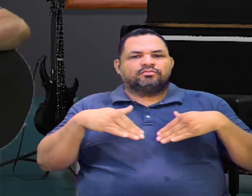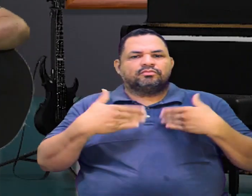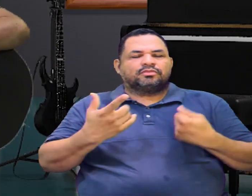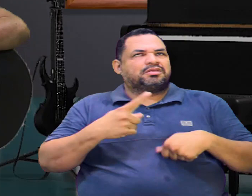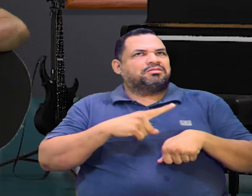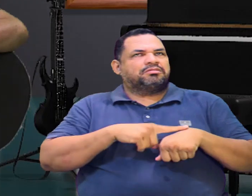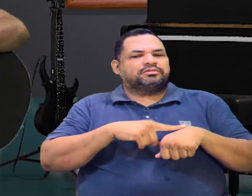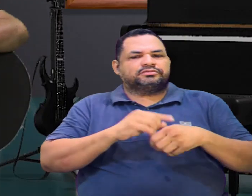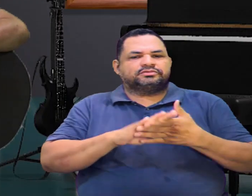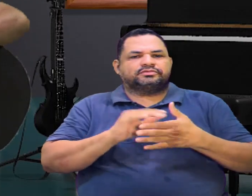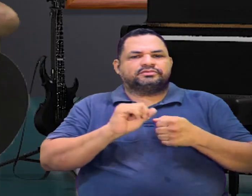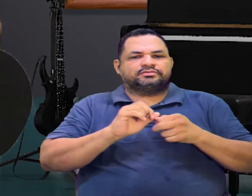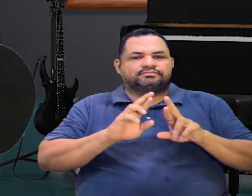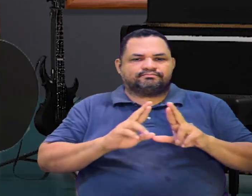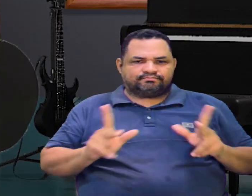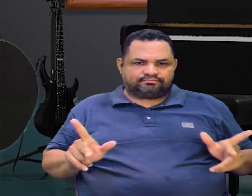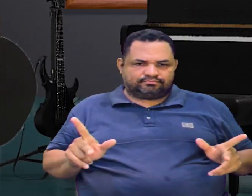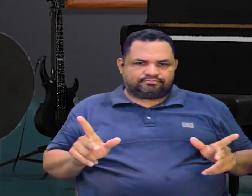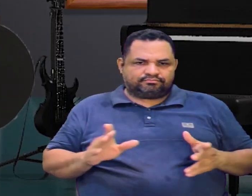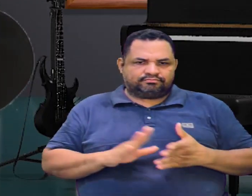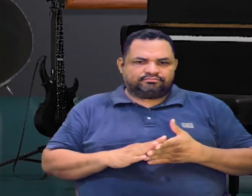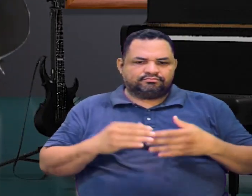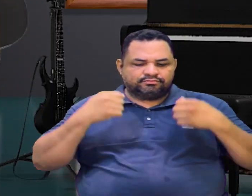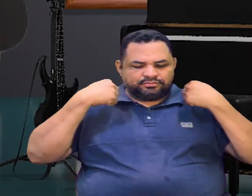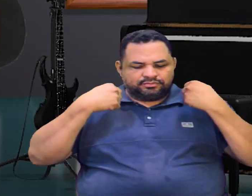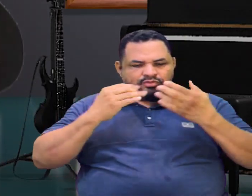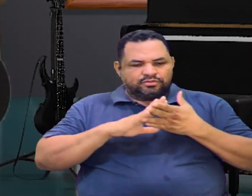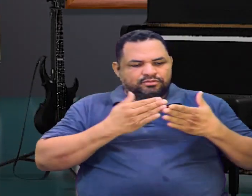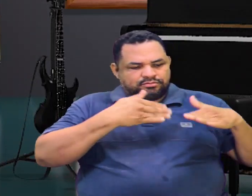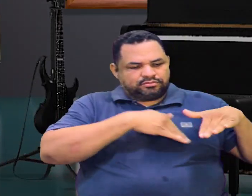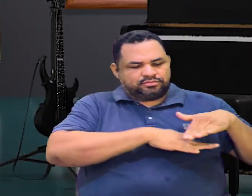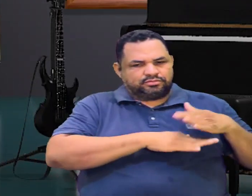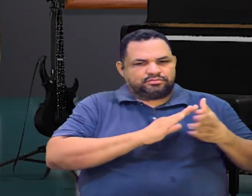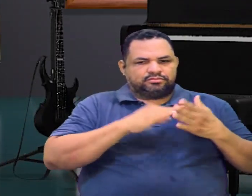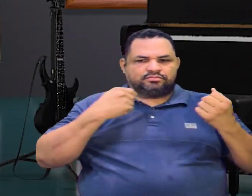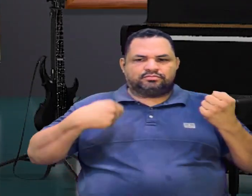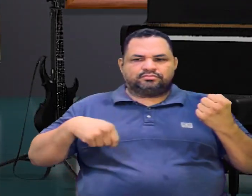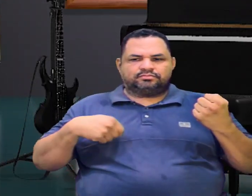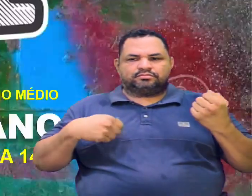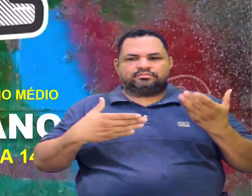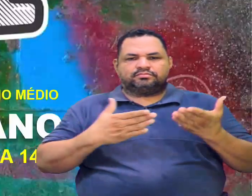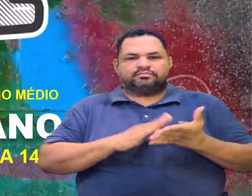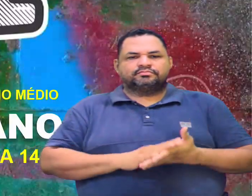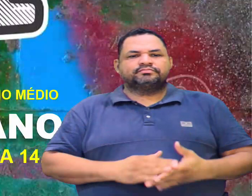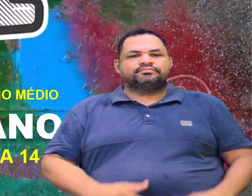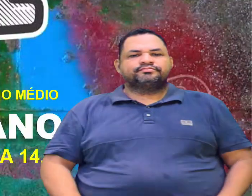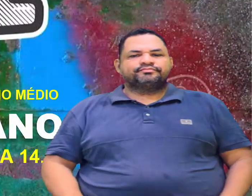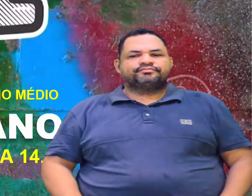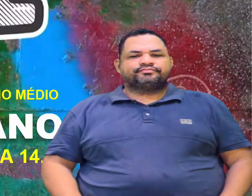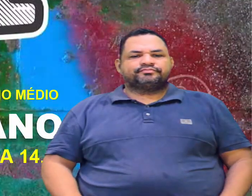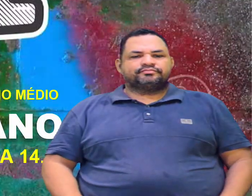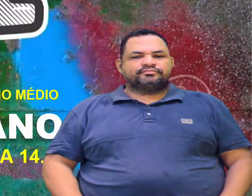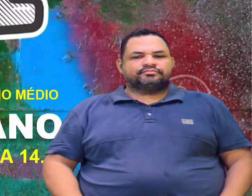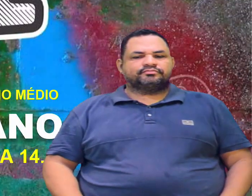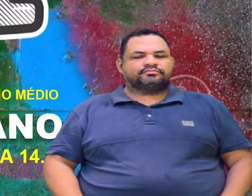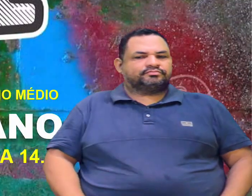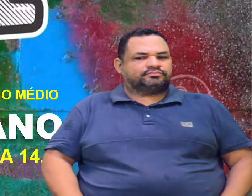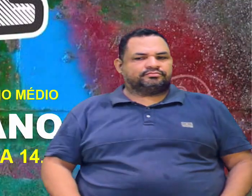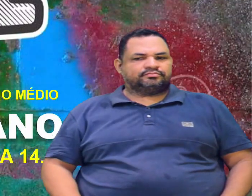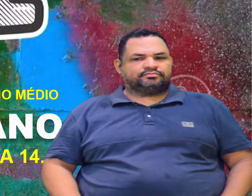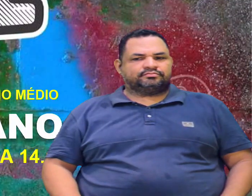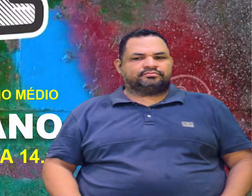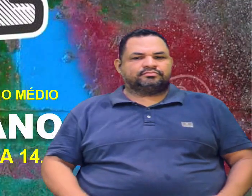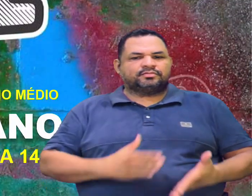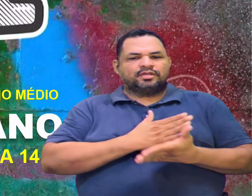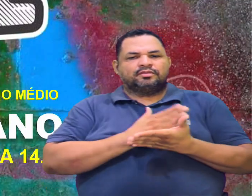você vai fazer a sua diferença, ok? Então, vou tirar aqui o violão e vou colocar ele aqui, uma estante aqui do ladinho,